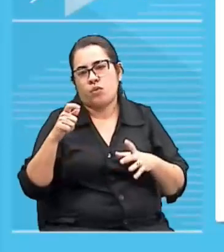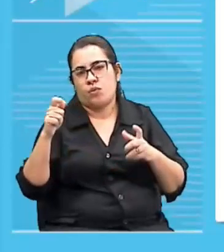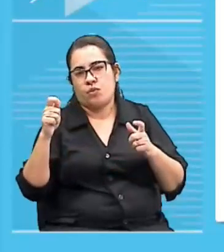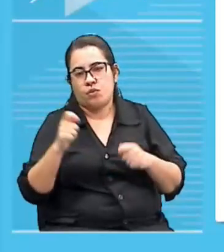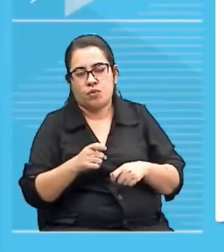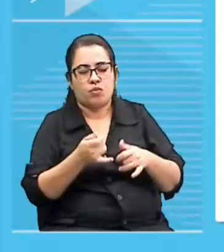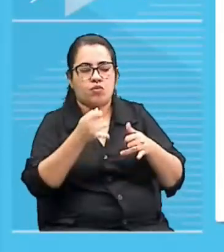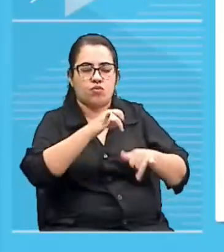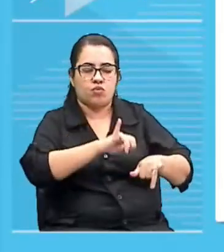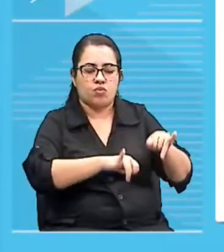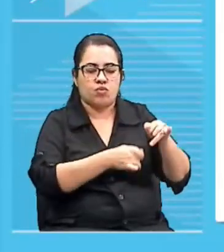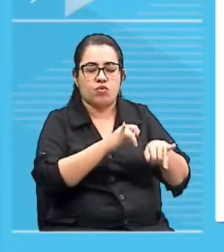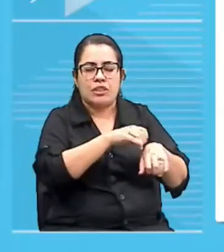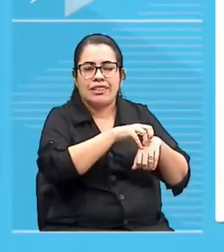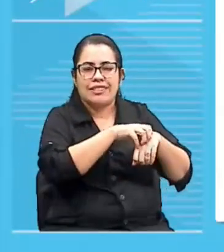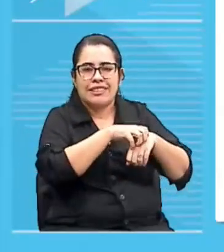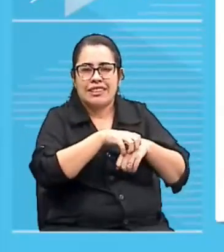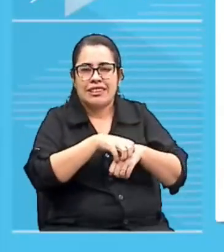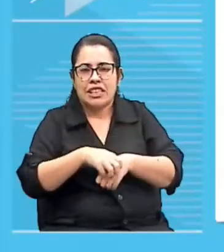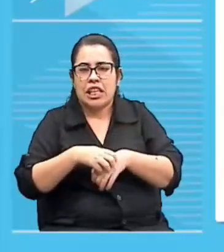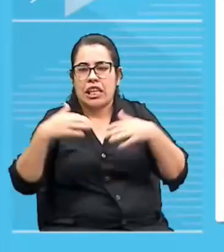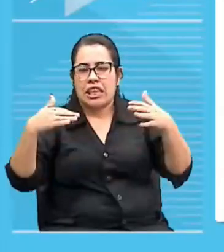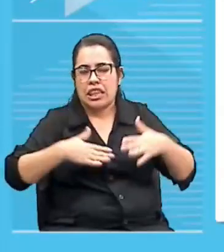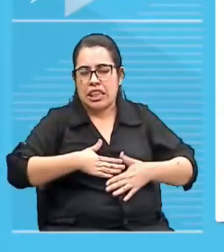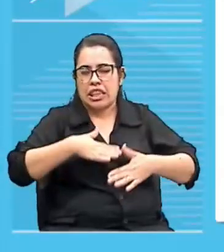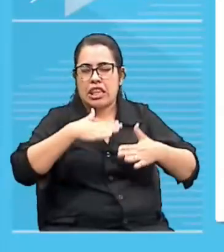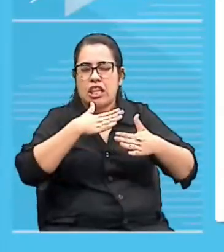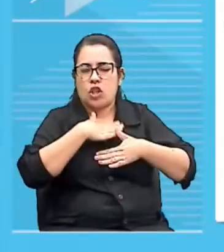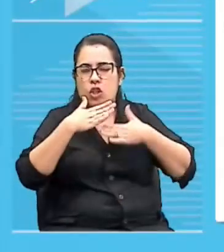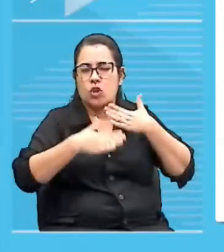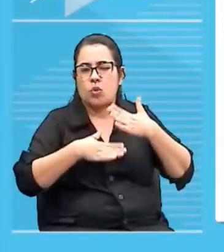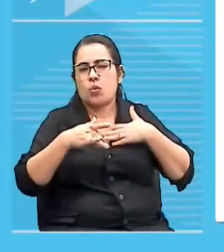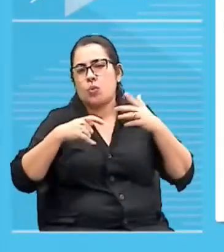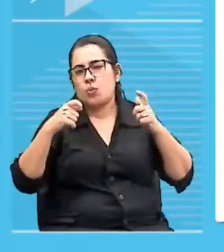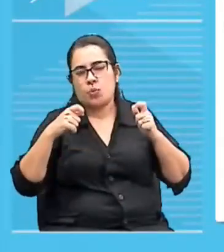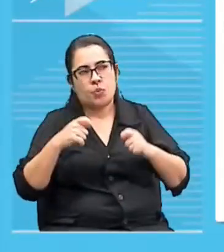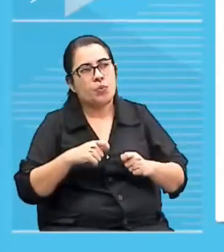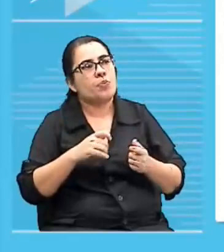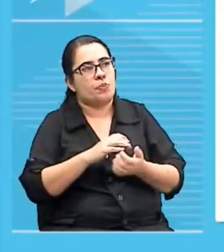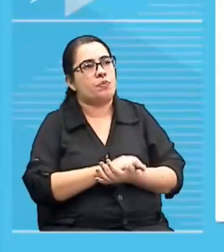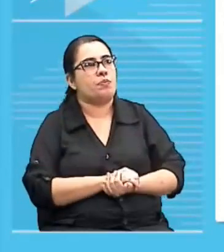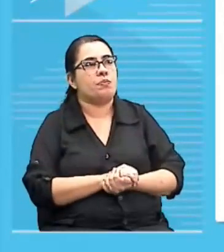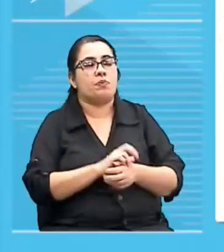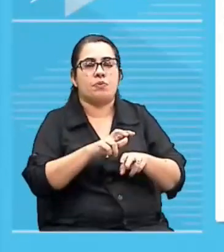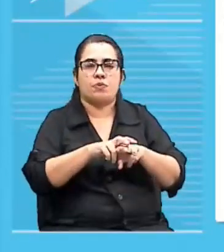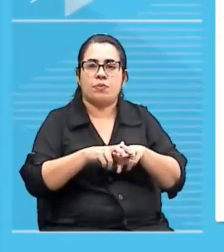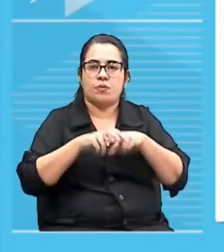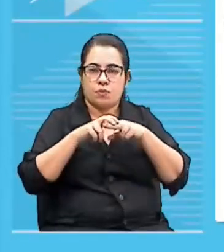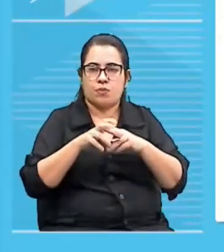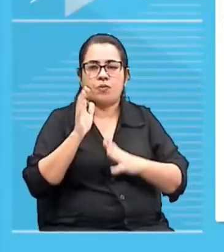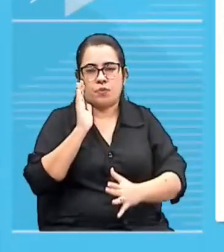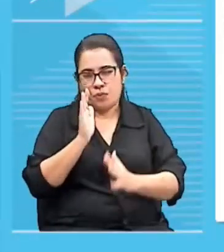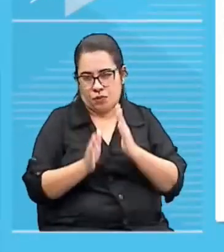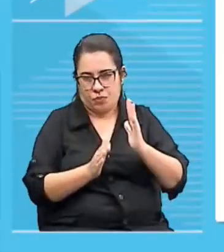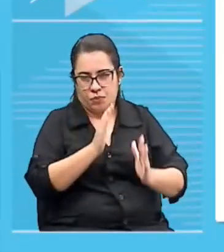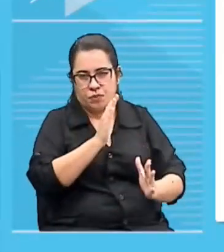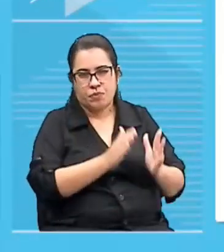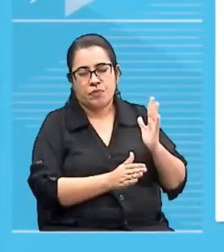levam substâncias específicas dentro do corpo, né, de pacientes. Isso através da